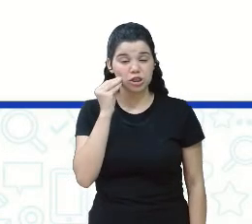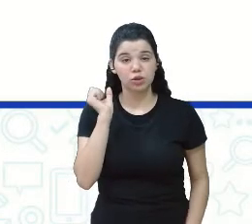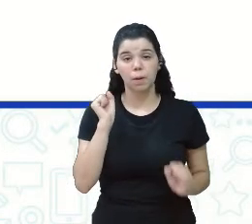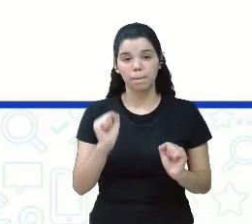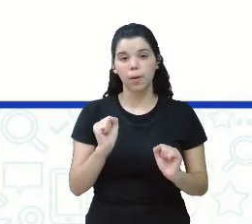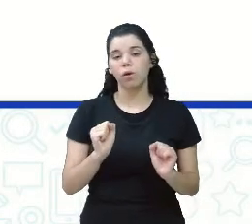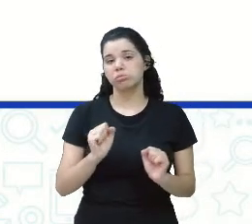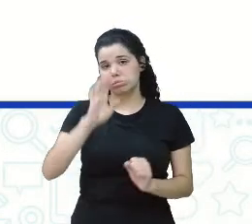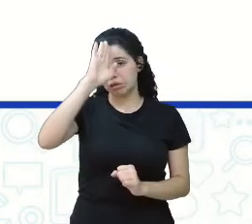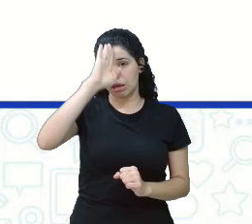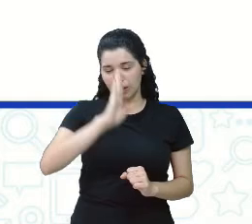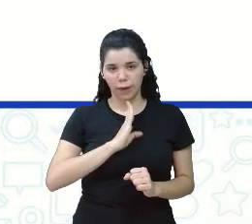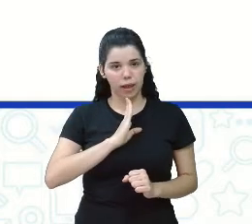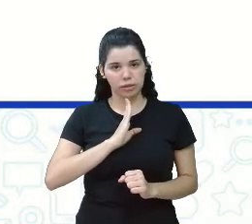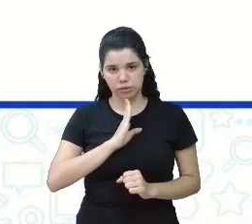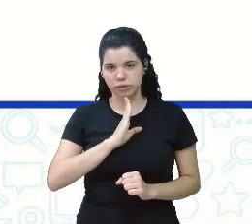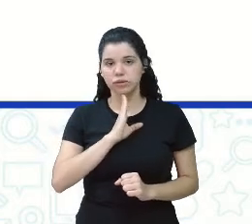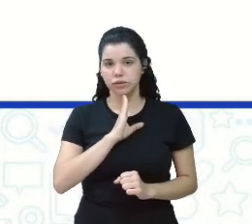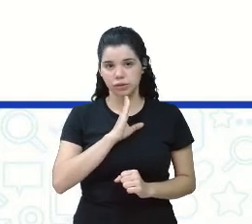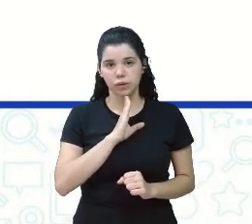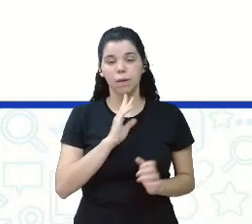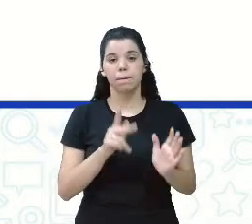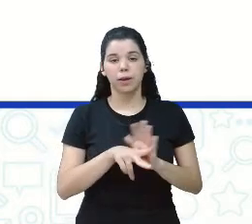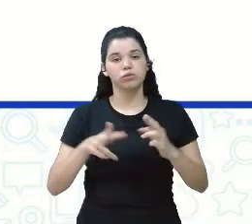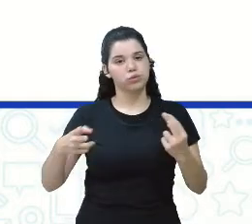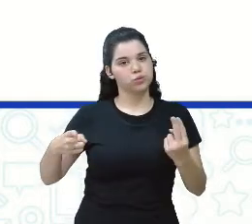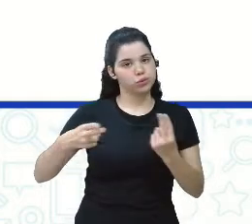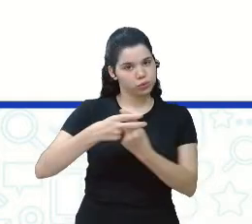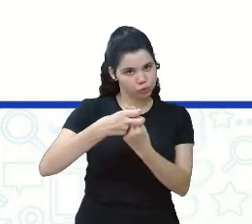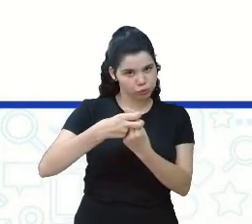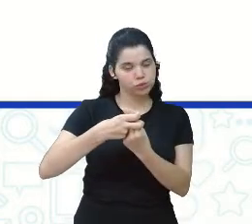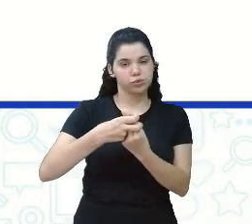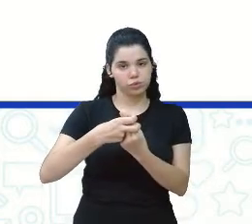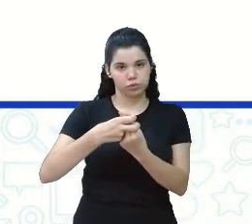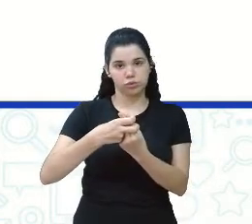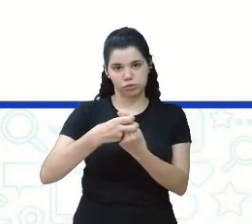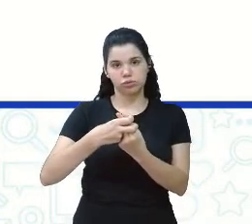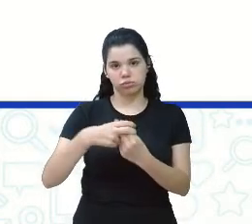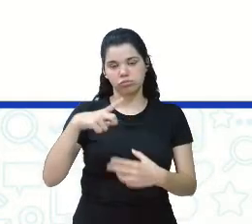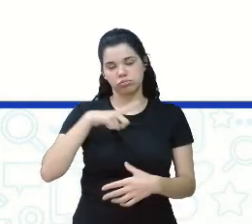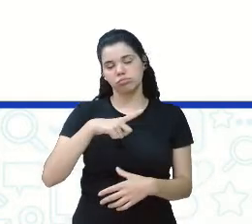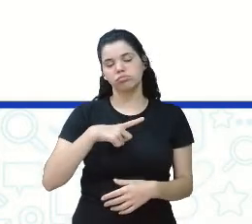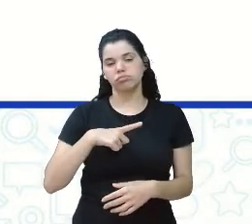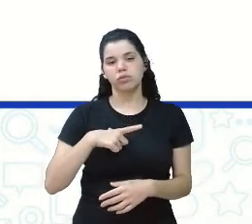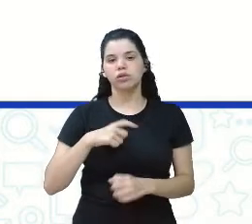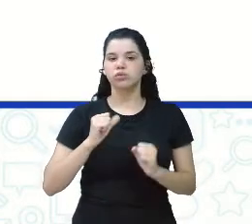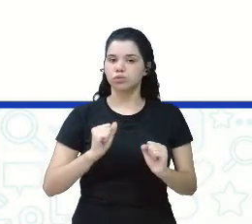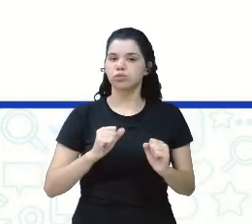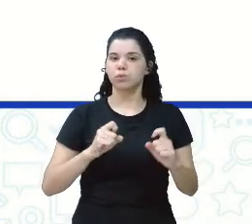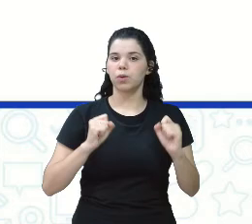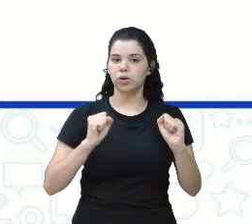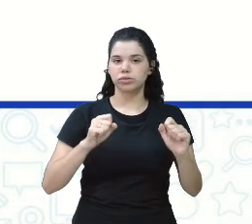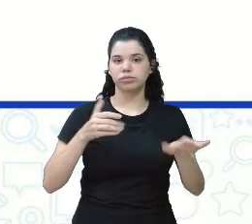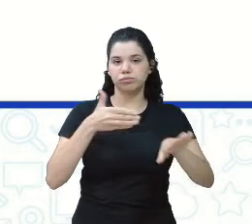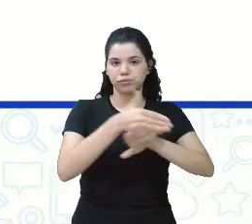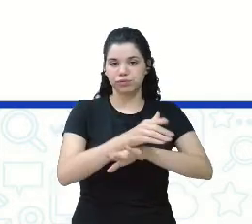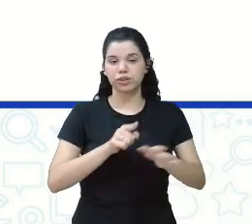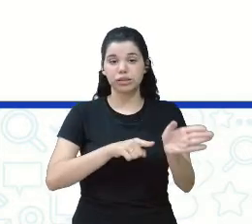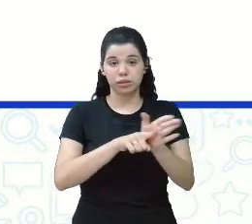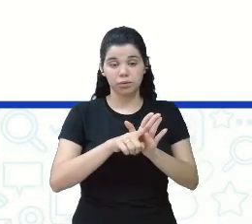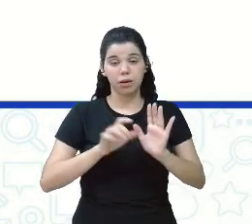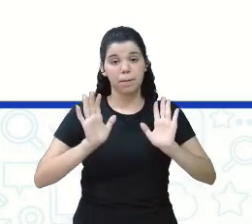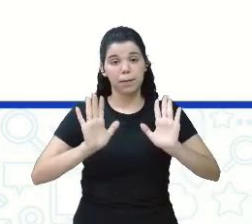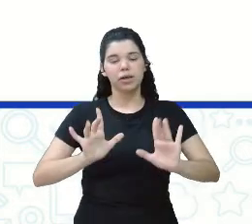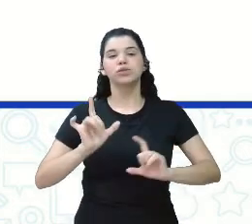feito gratuitamente pelo Sistema Único de Saúde, o SUS, dispõe esse exame, sendo importante destacar